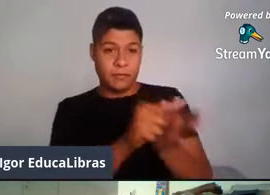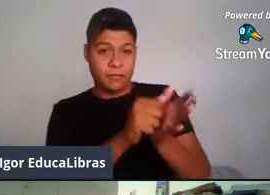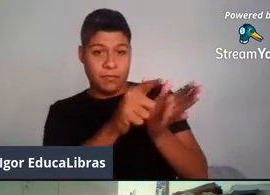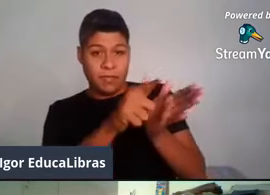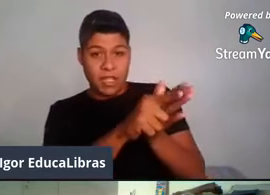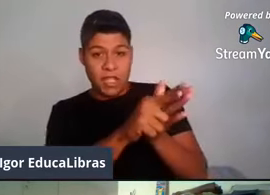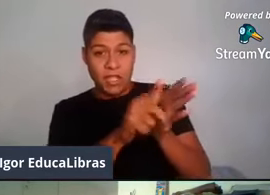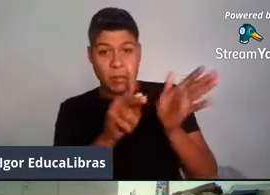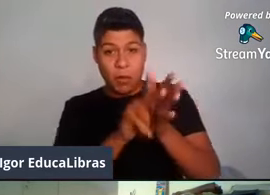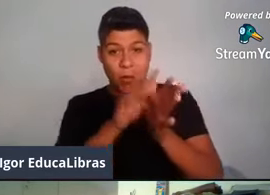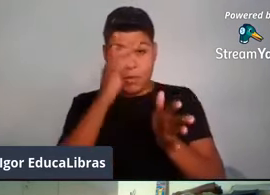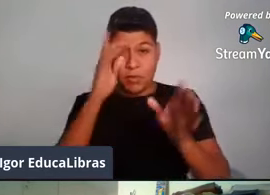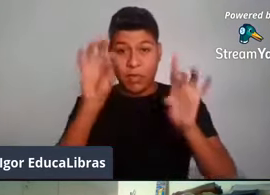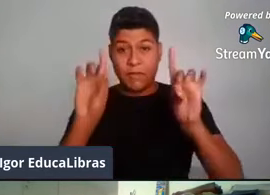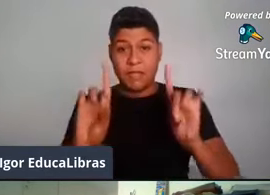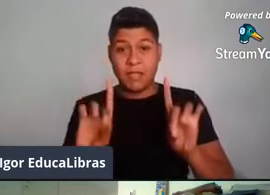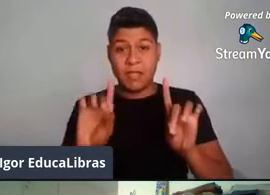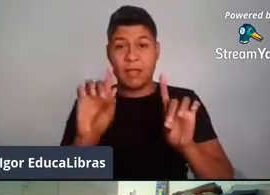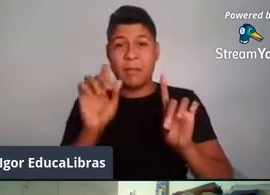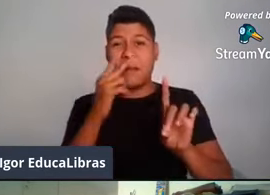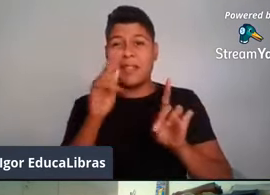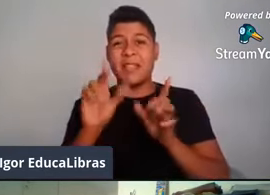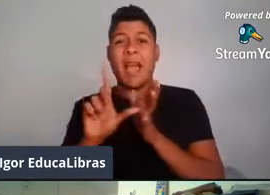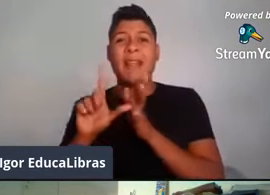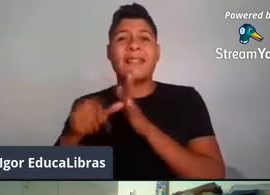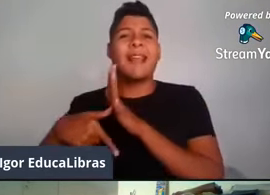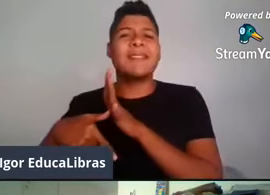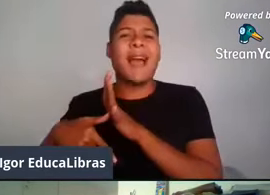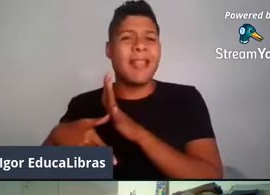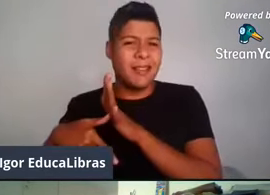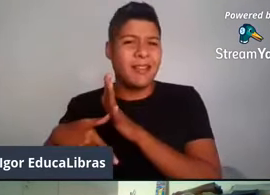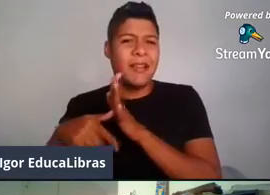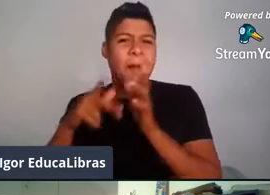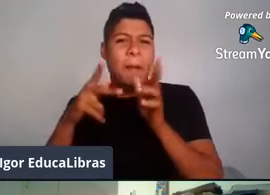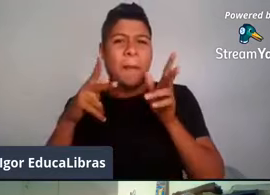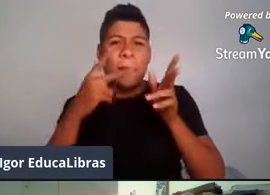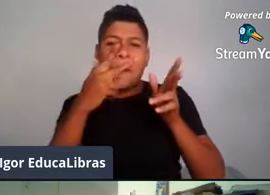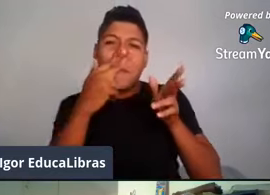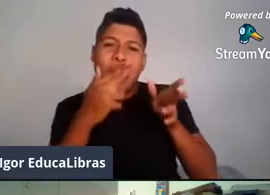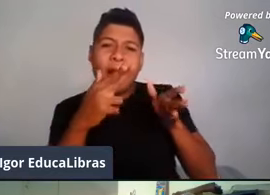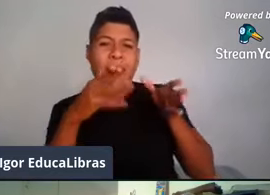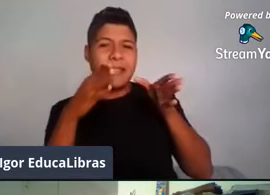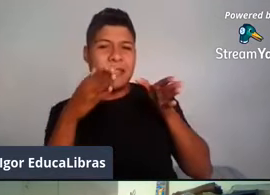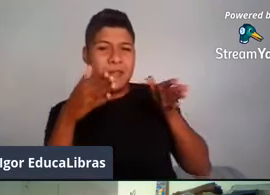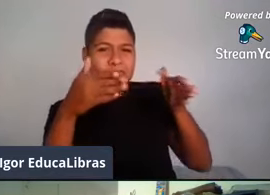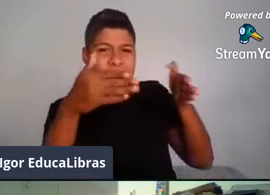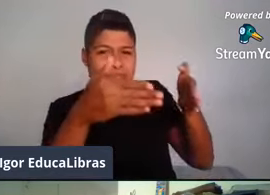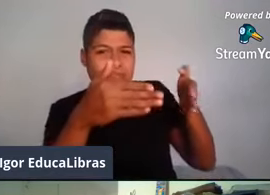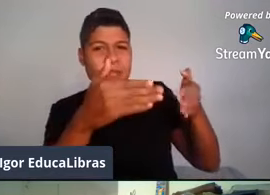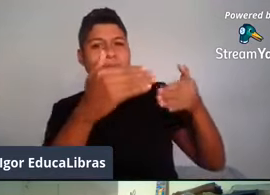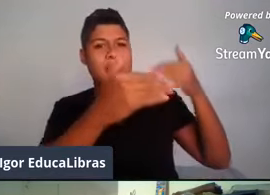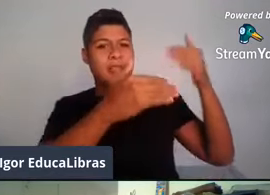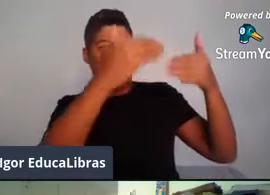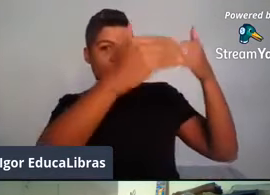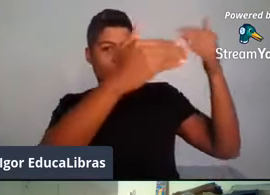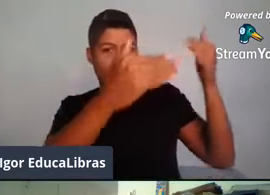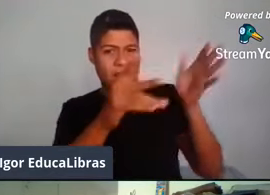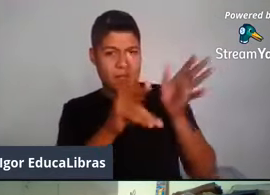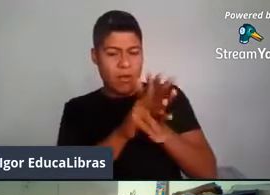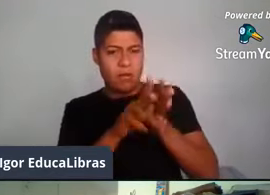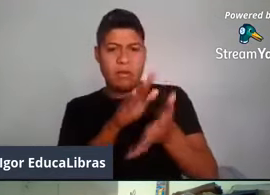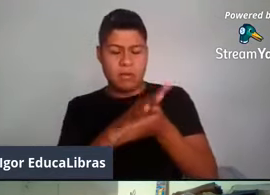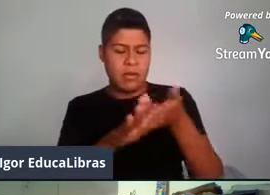com deficiência estava atrasada, não estava sendo desenvolvida da forma como deveria. E,